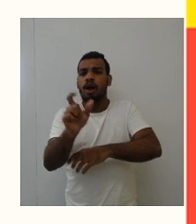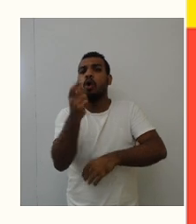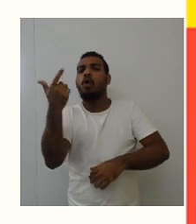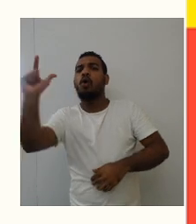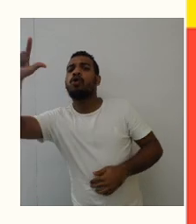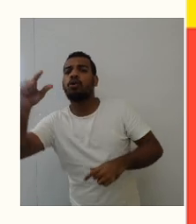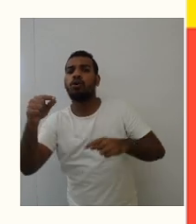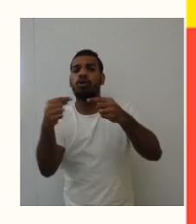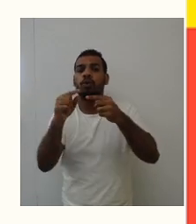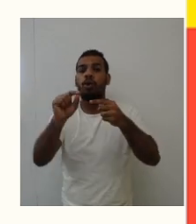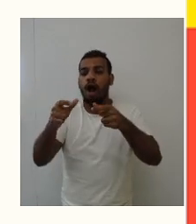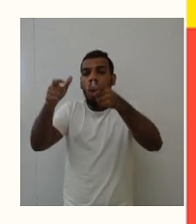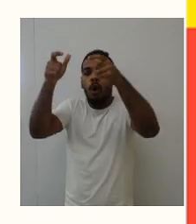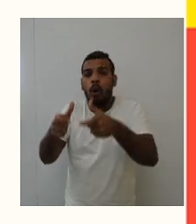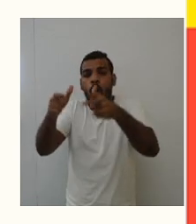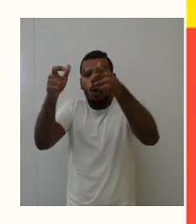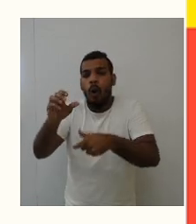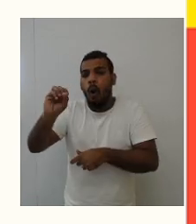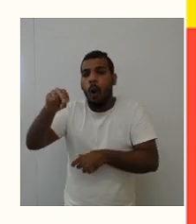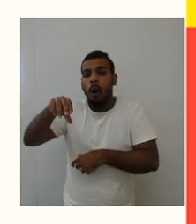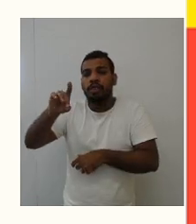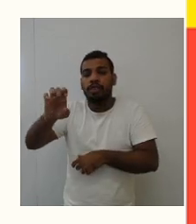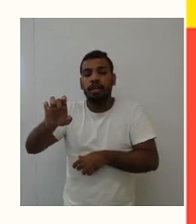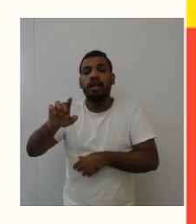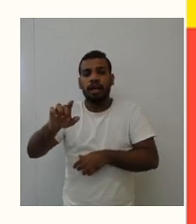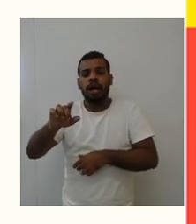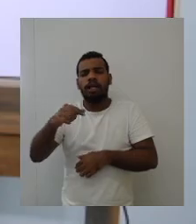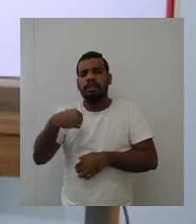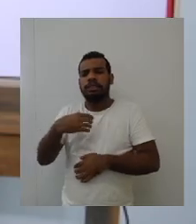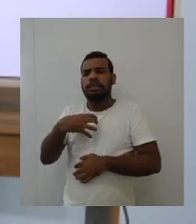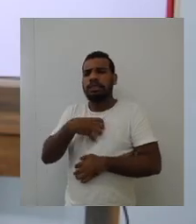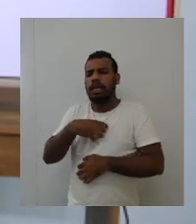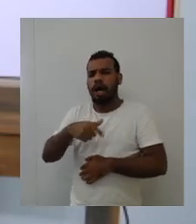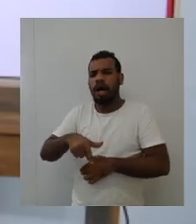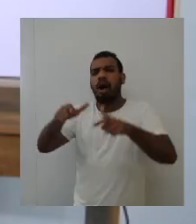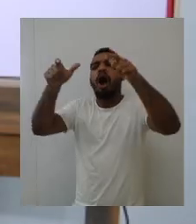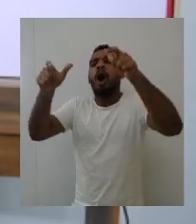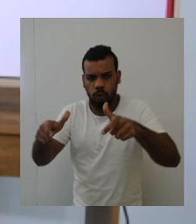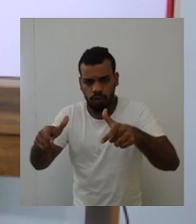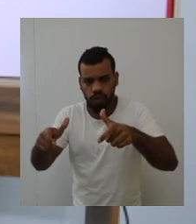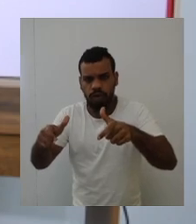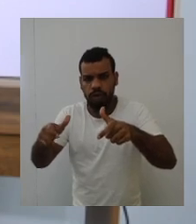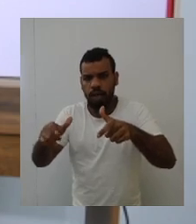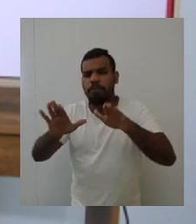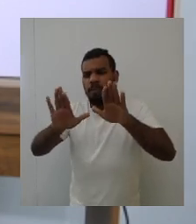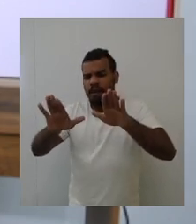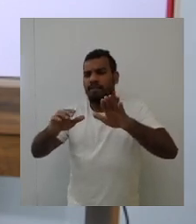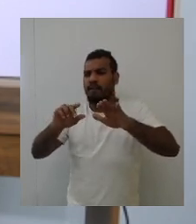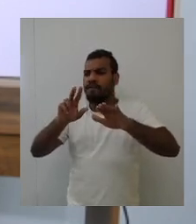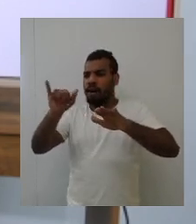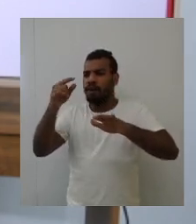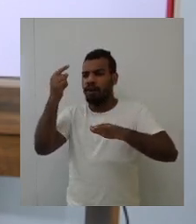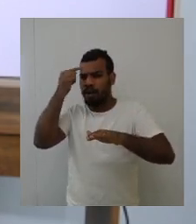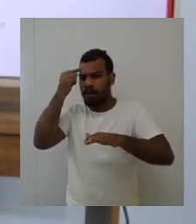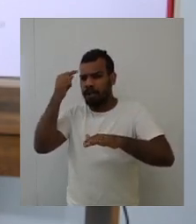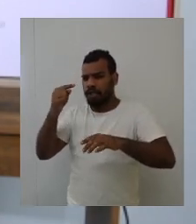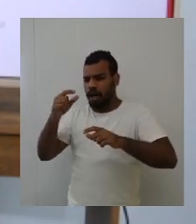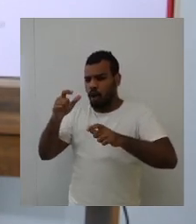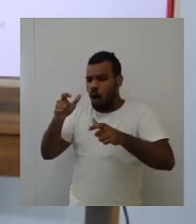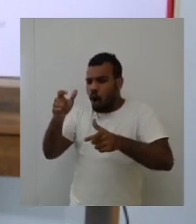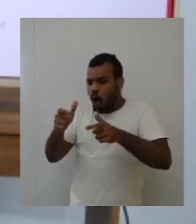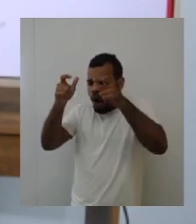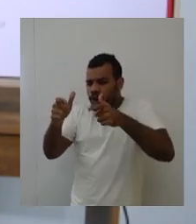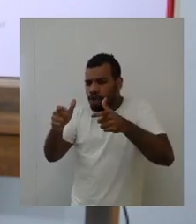o onde, que expressa a ideia de lugar, né? E aí a gente vai pensar nesse onde mais à